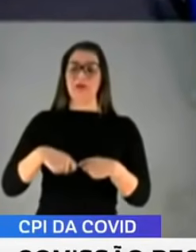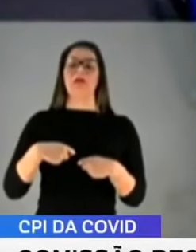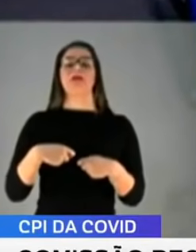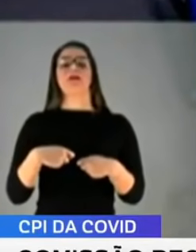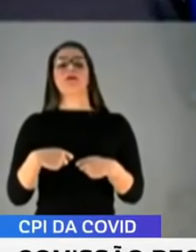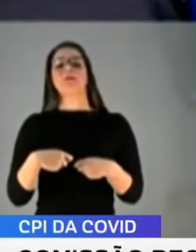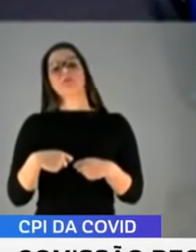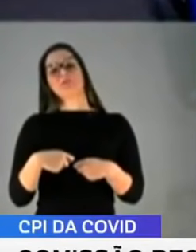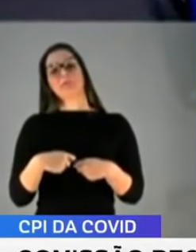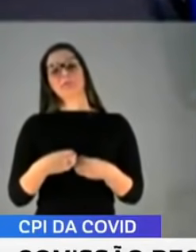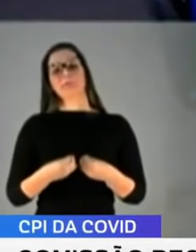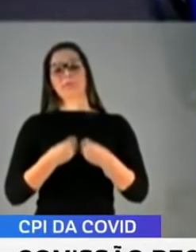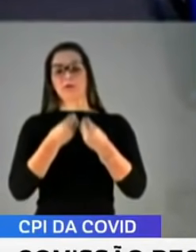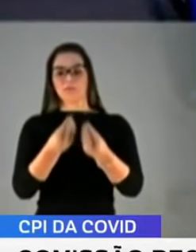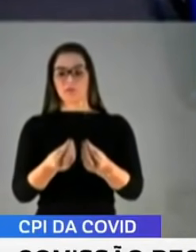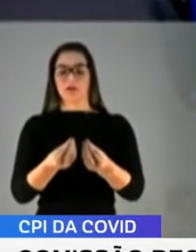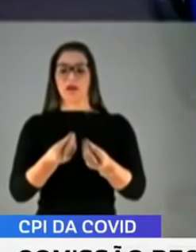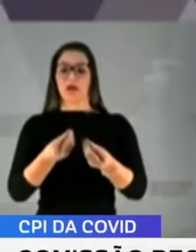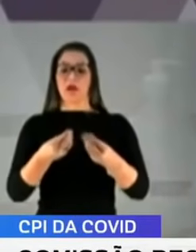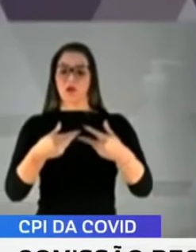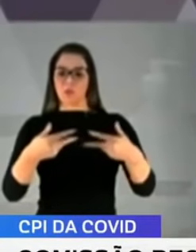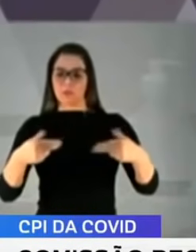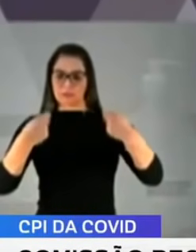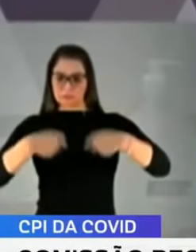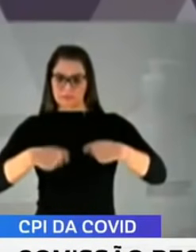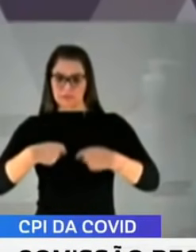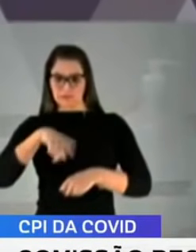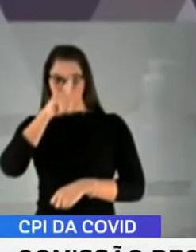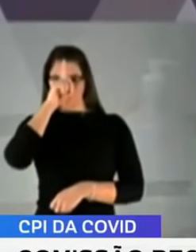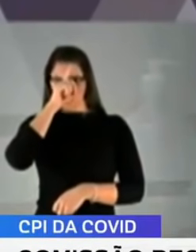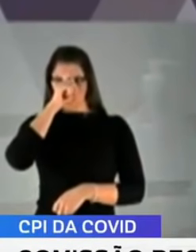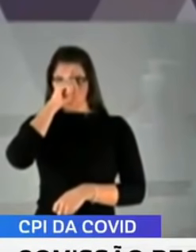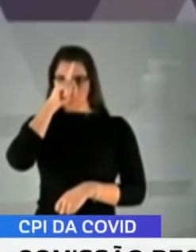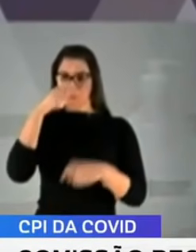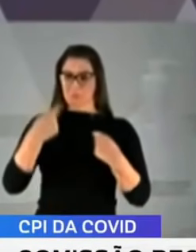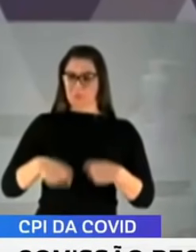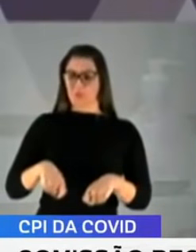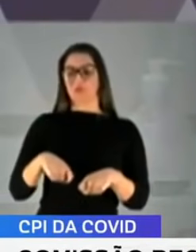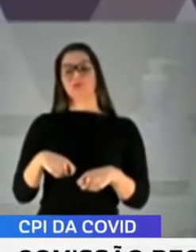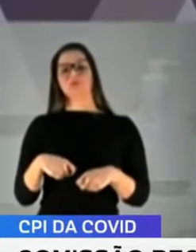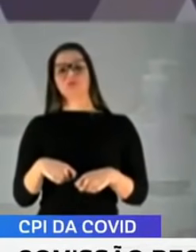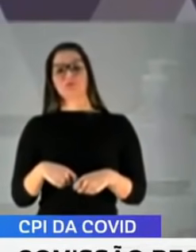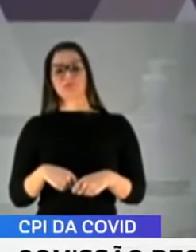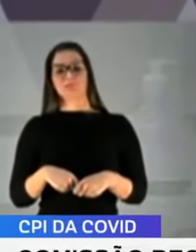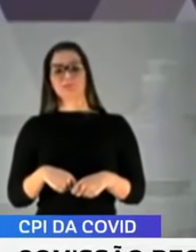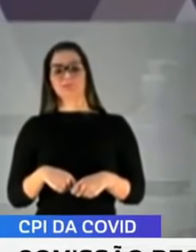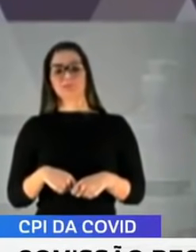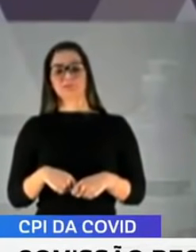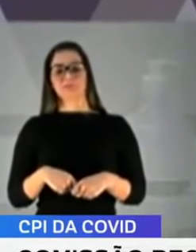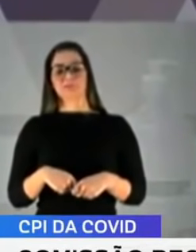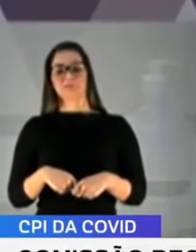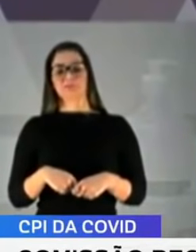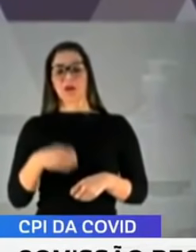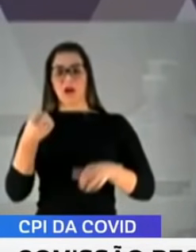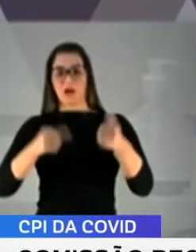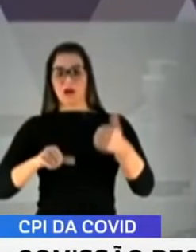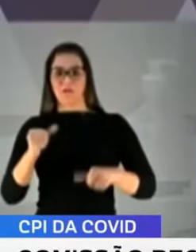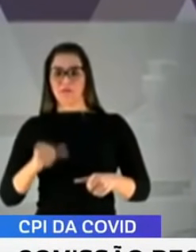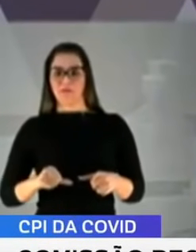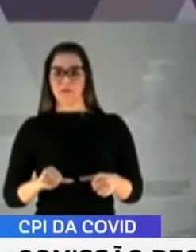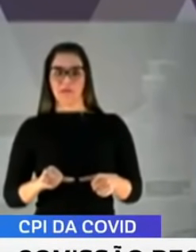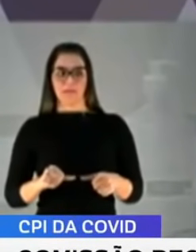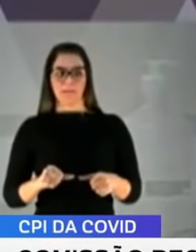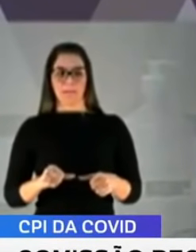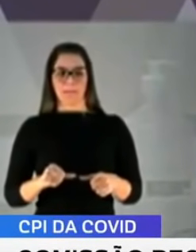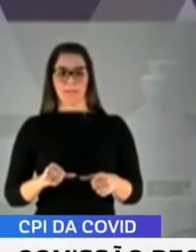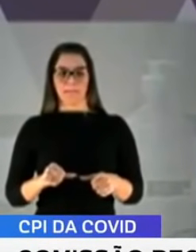o provimento das necessidades hospitalares pode ser calculada com base no prognóstico das